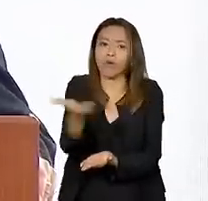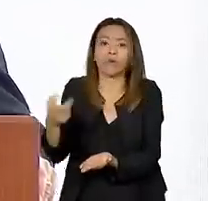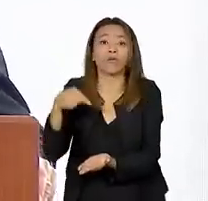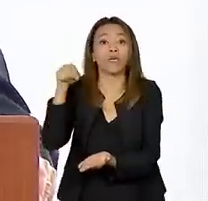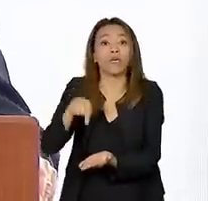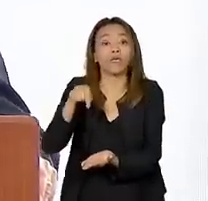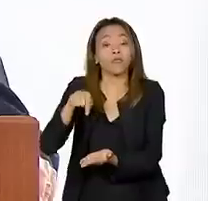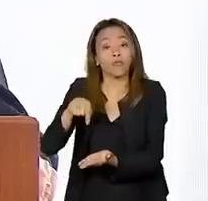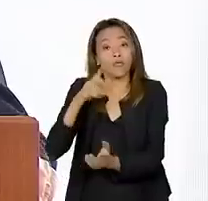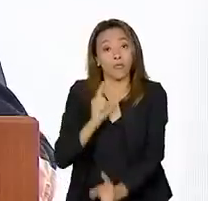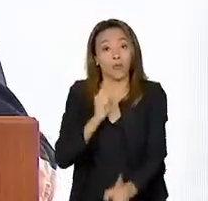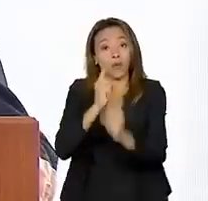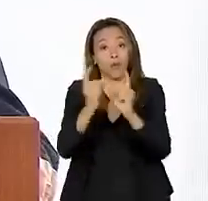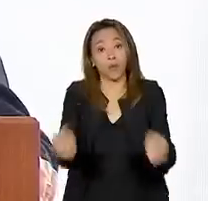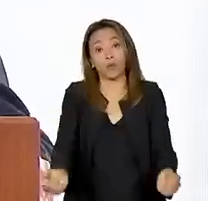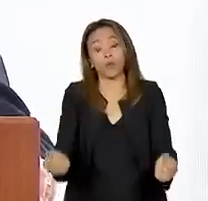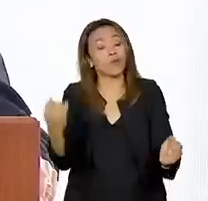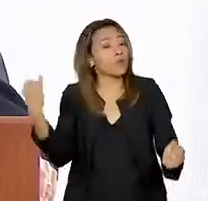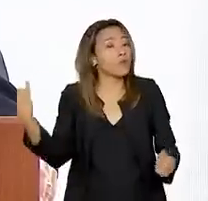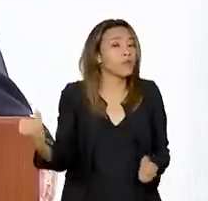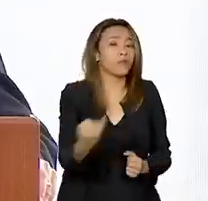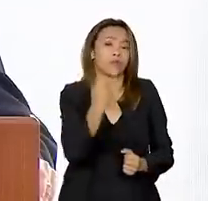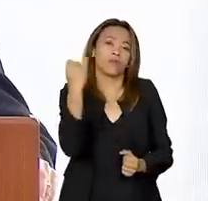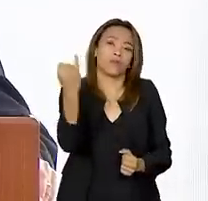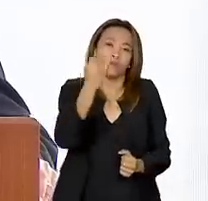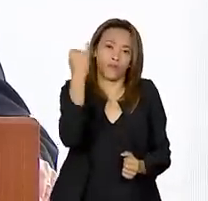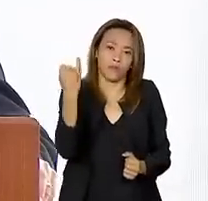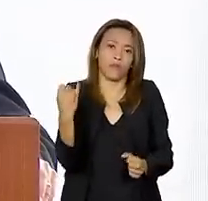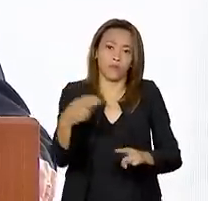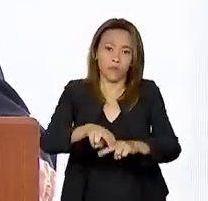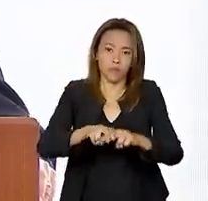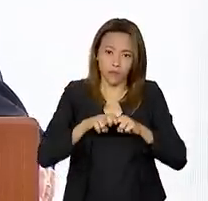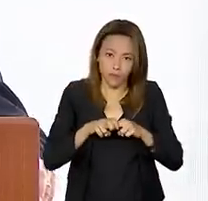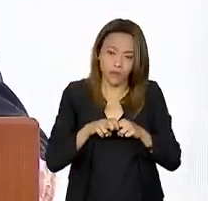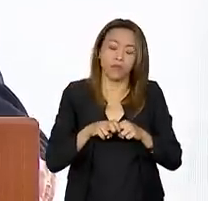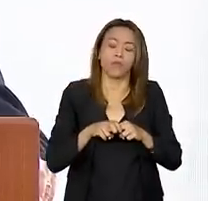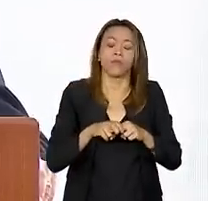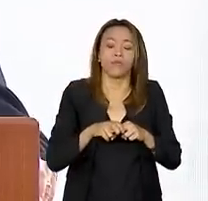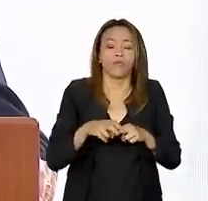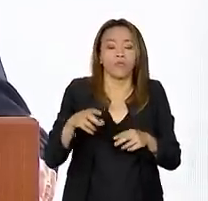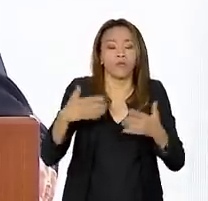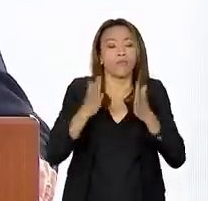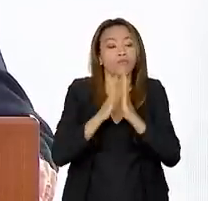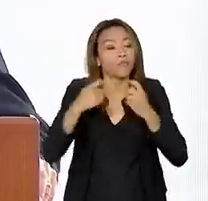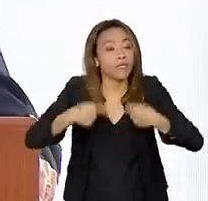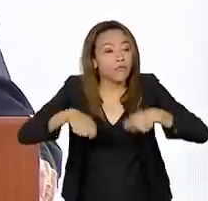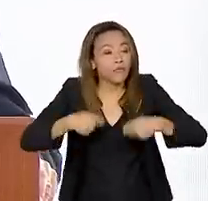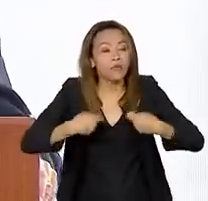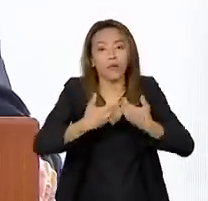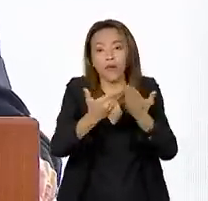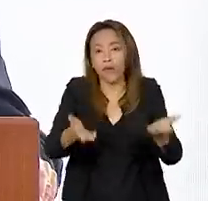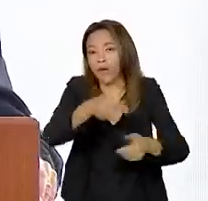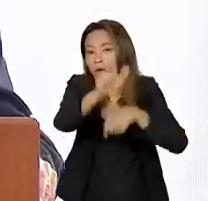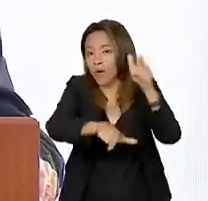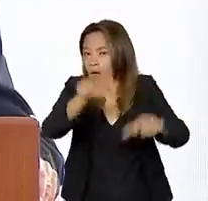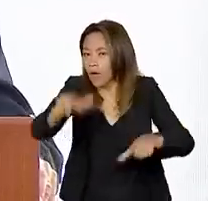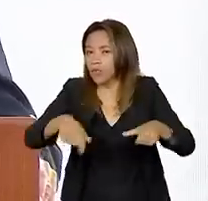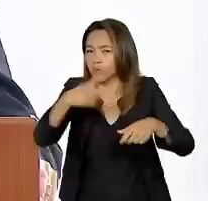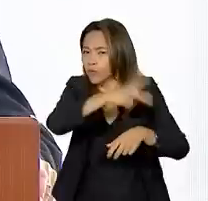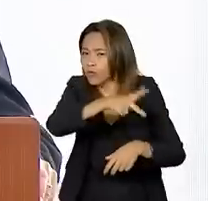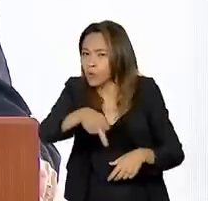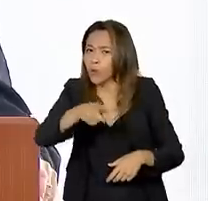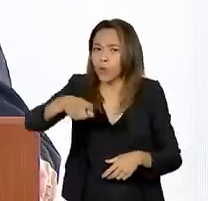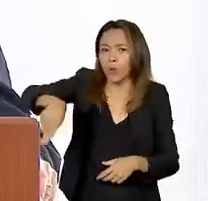e necessário esse investimento P&D. E para isso nós precisamos dos nossos mestres, dos nossos professores, dos nossos